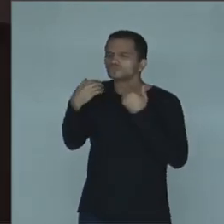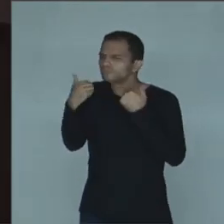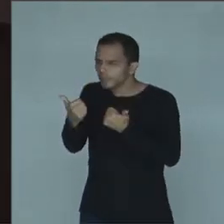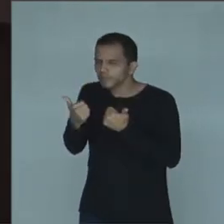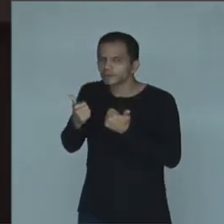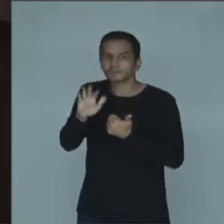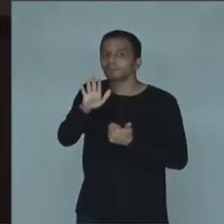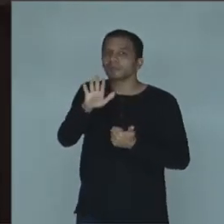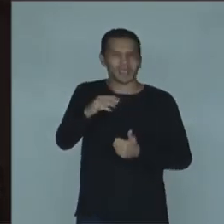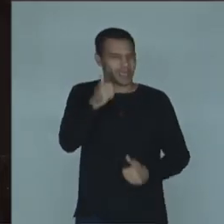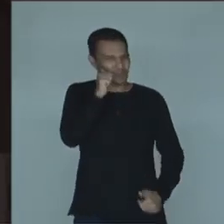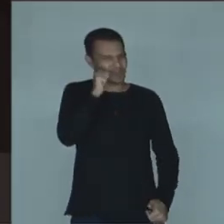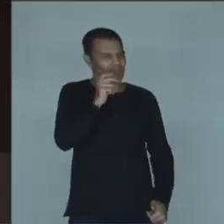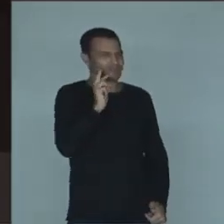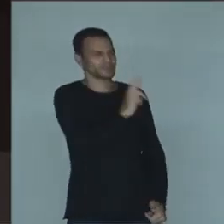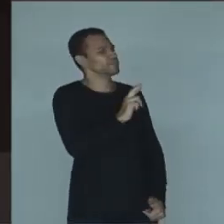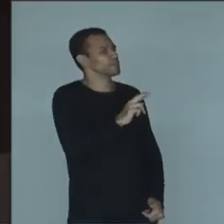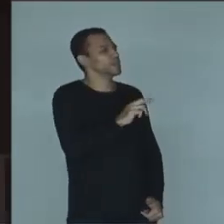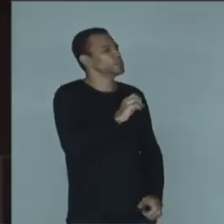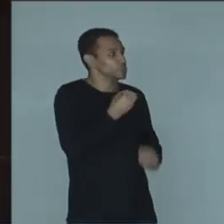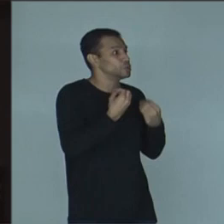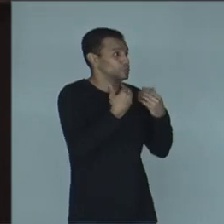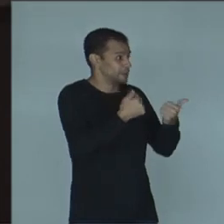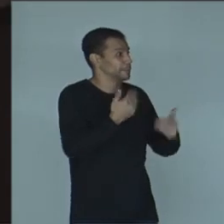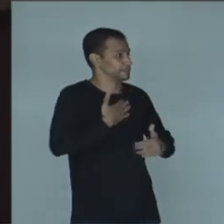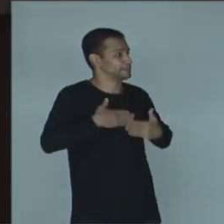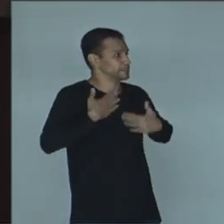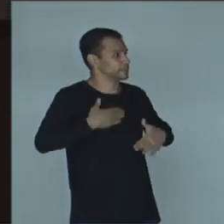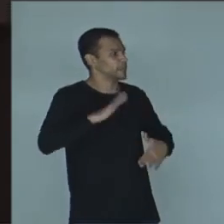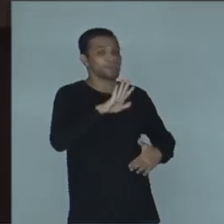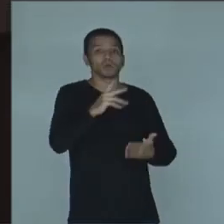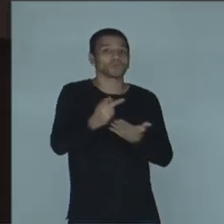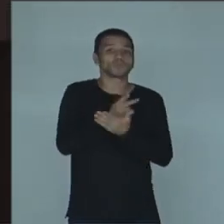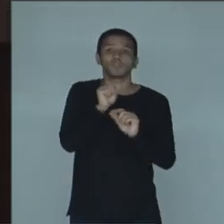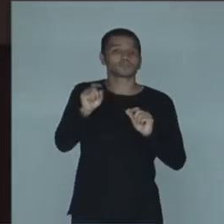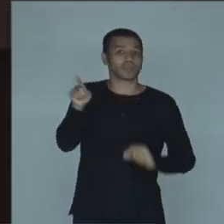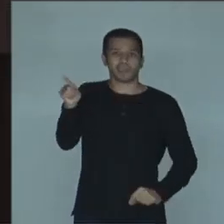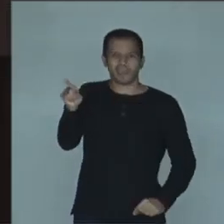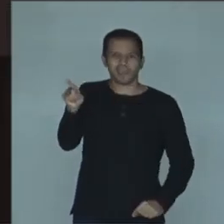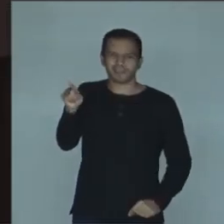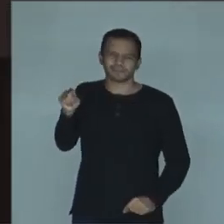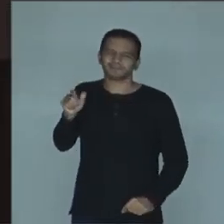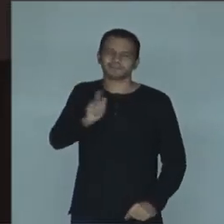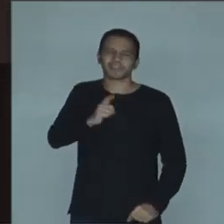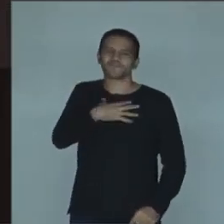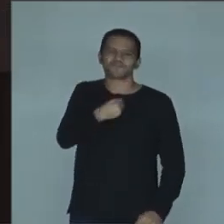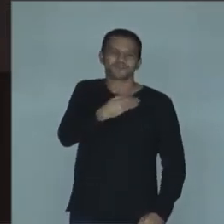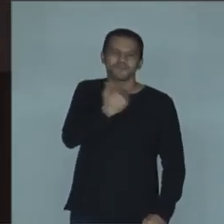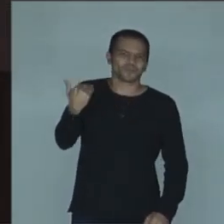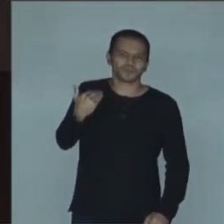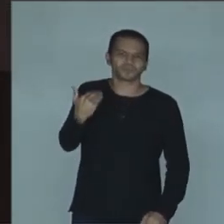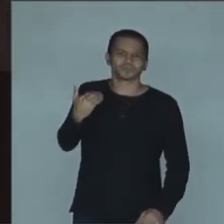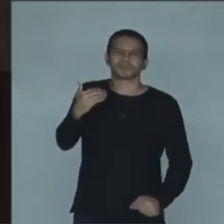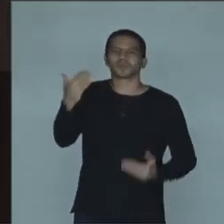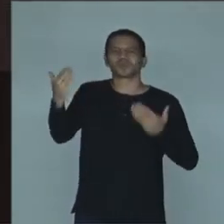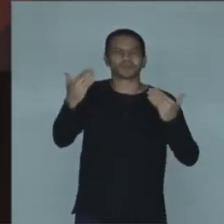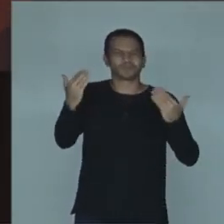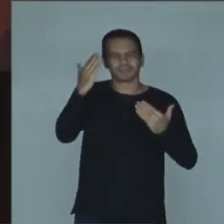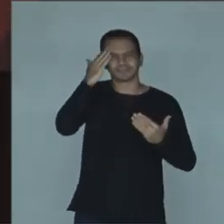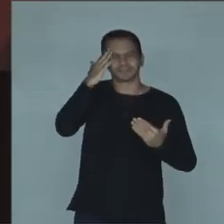e o filho estava morto Ei tem coisa morta na tua vida e você tá falando tudo bem sabe por quê